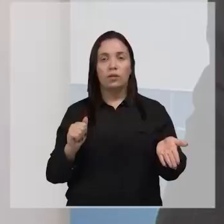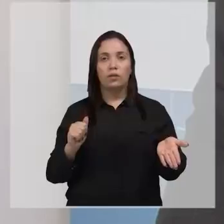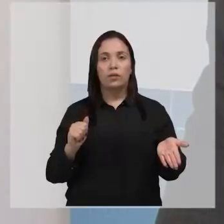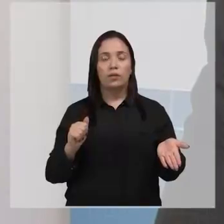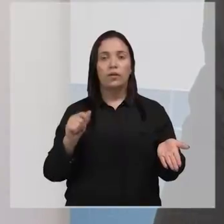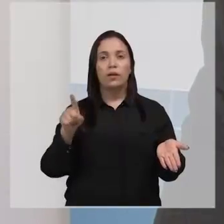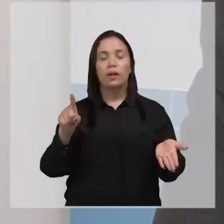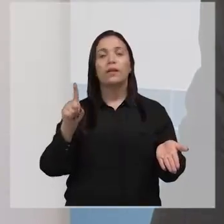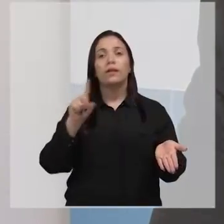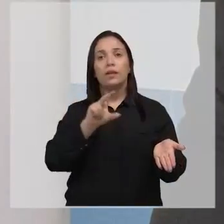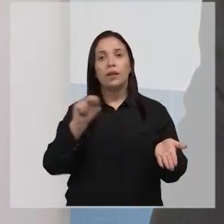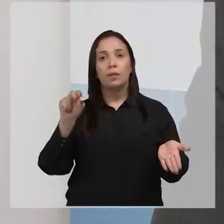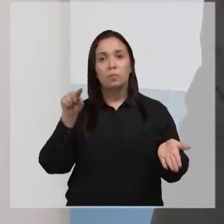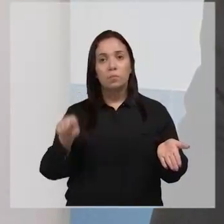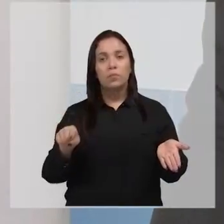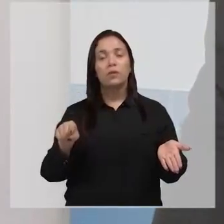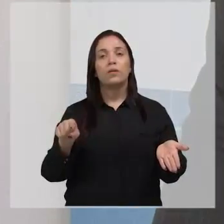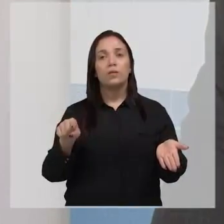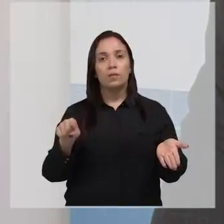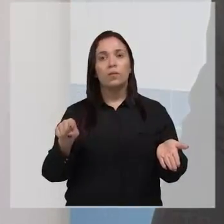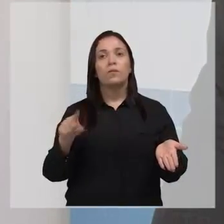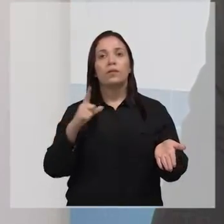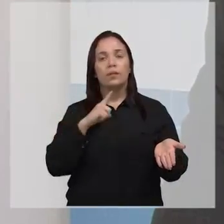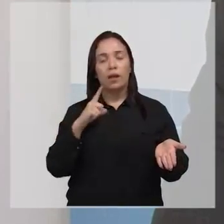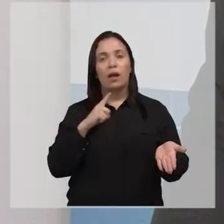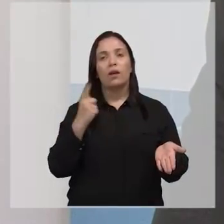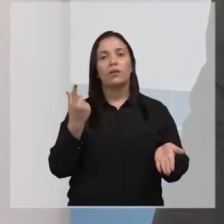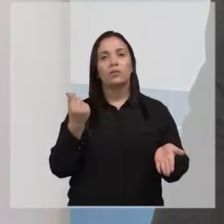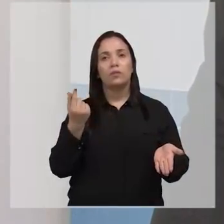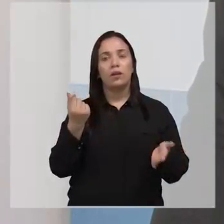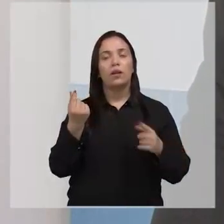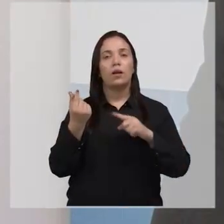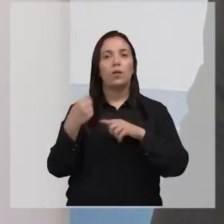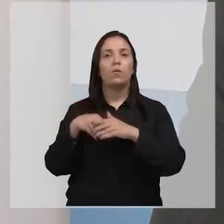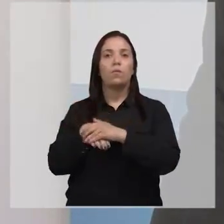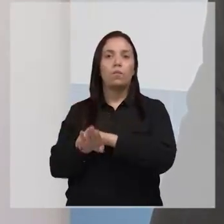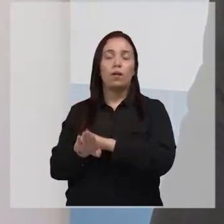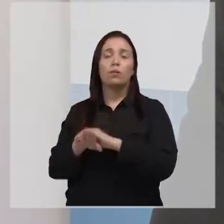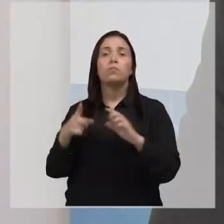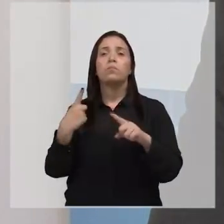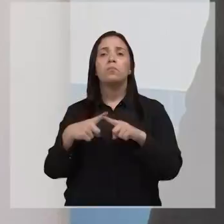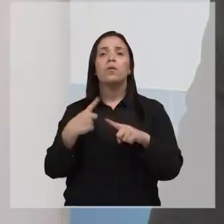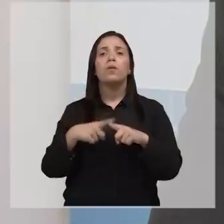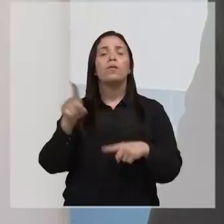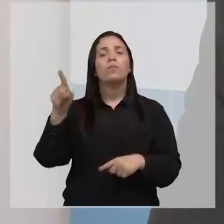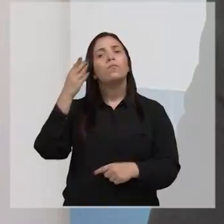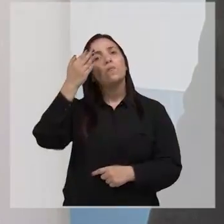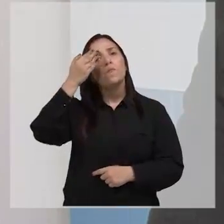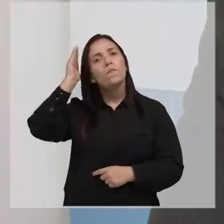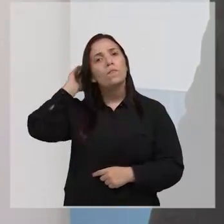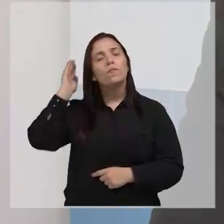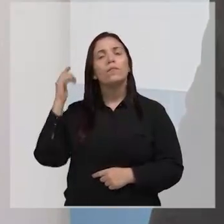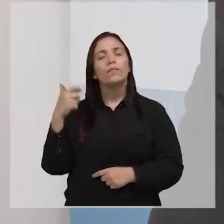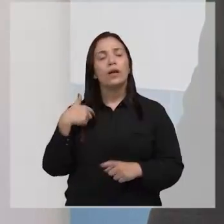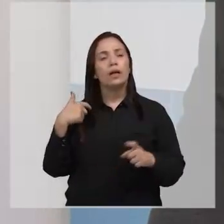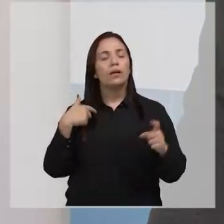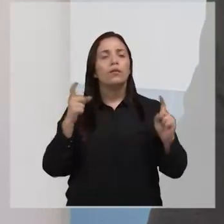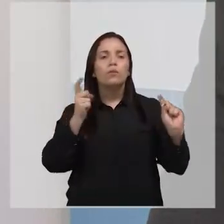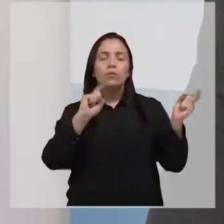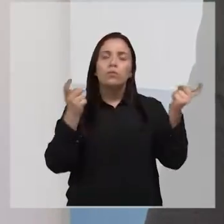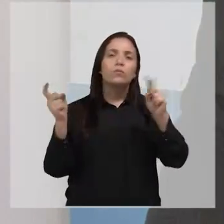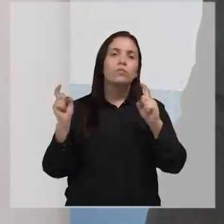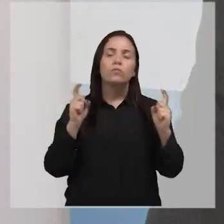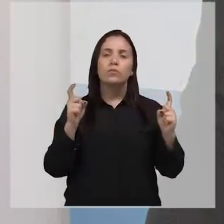dele. Os 500 mil também, esse dinheiro também está guardado para provar. Por que é que o Michel Temer, eu estou indo nas discussões que fazem